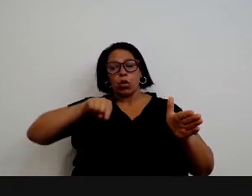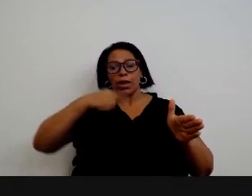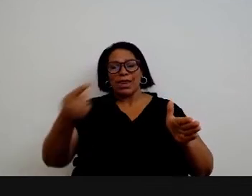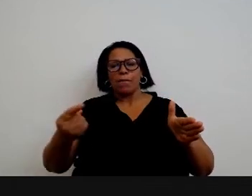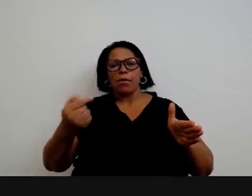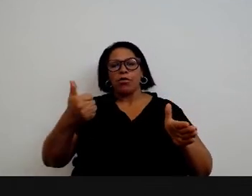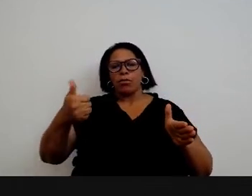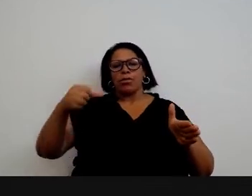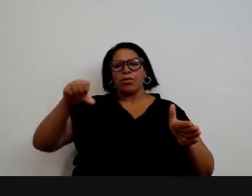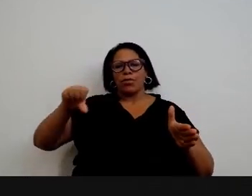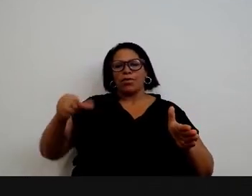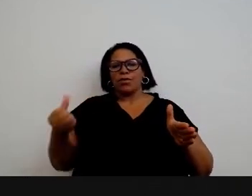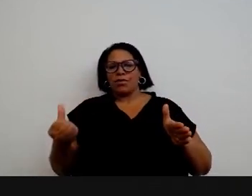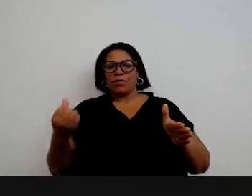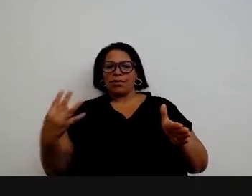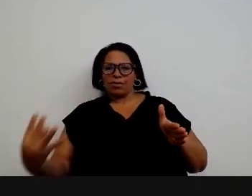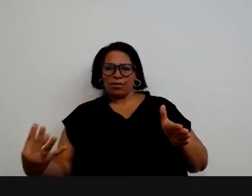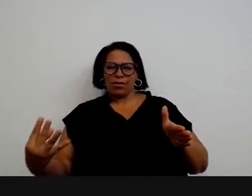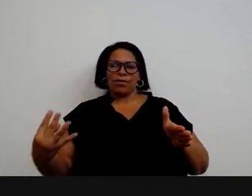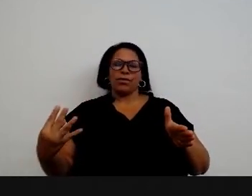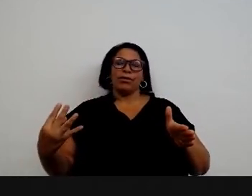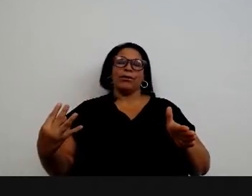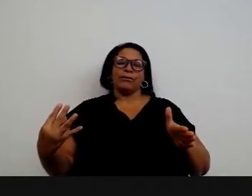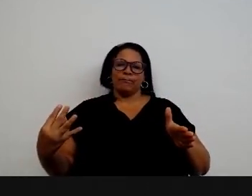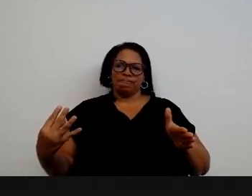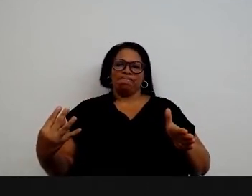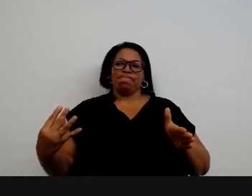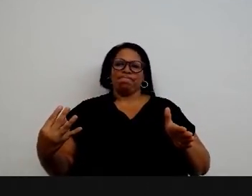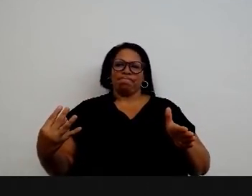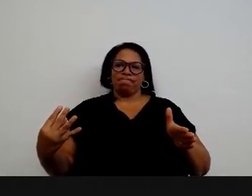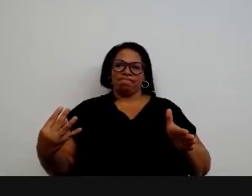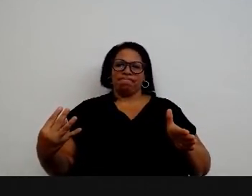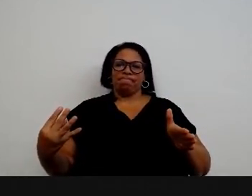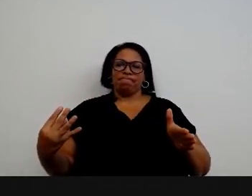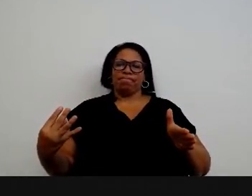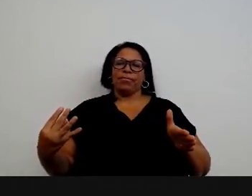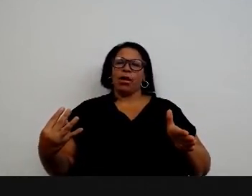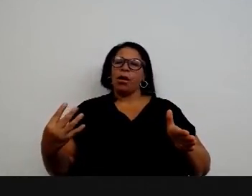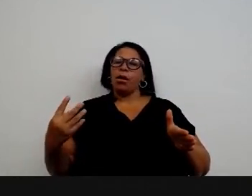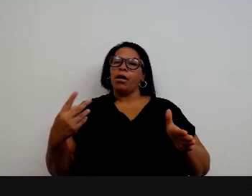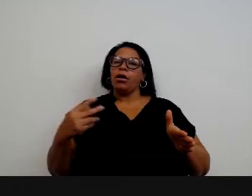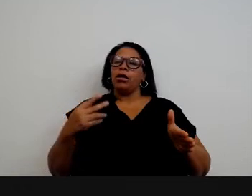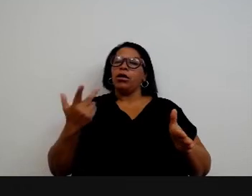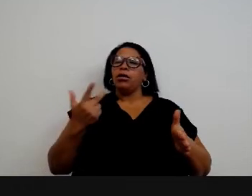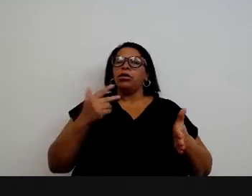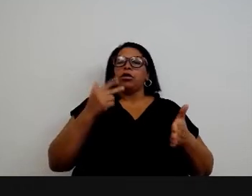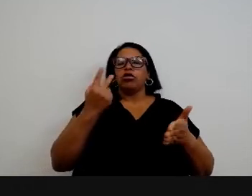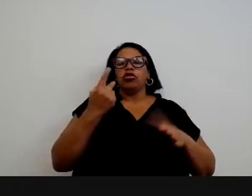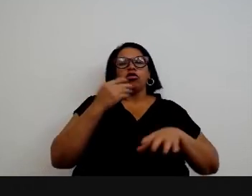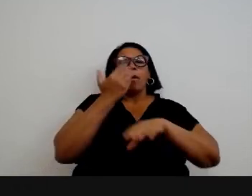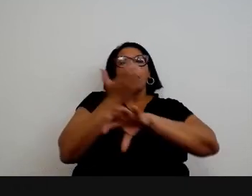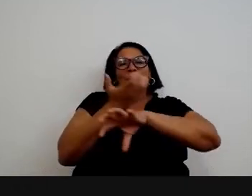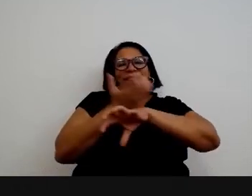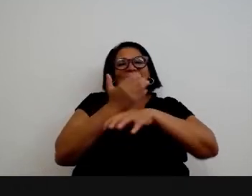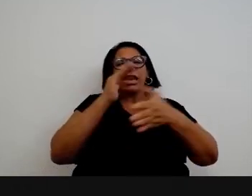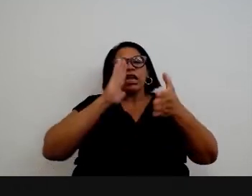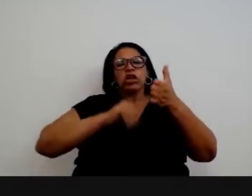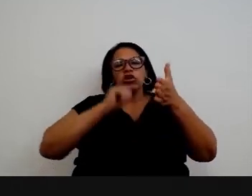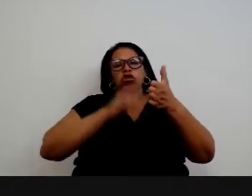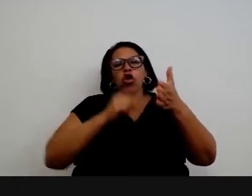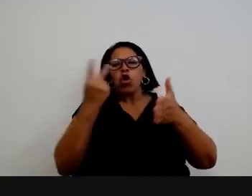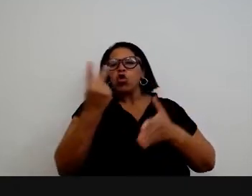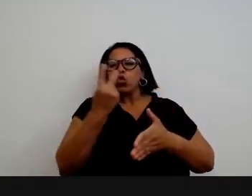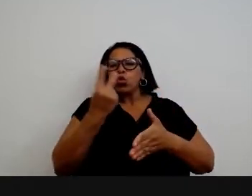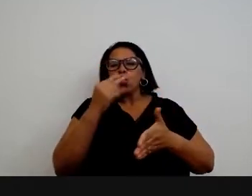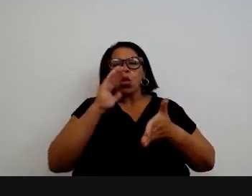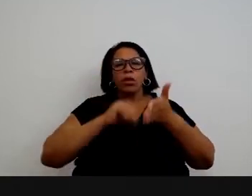posterior à ditadura militar, a gente tirou da escola 2 disciplinas que, em tese,